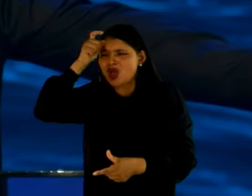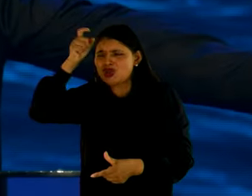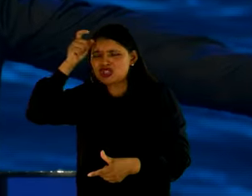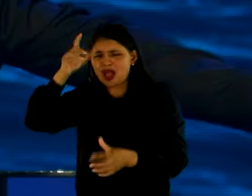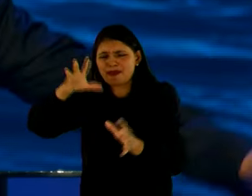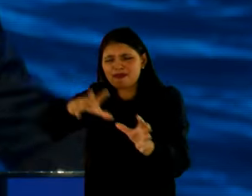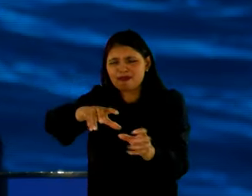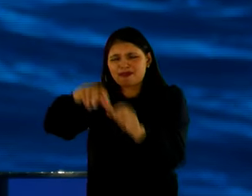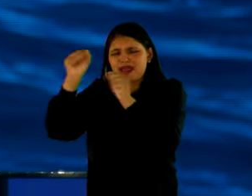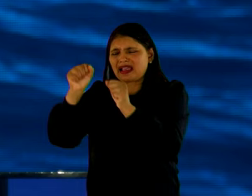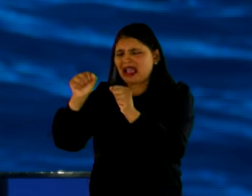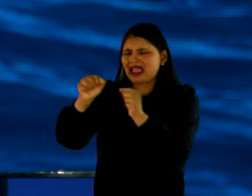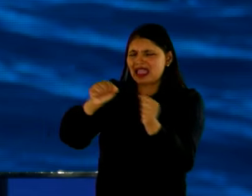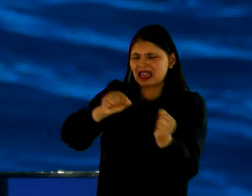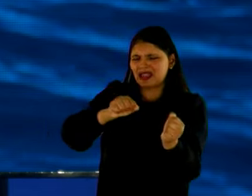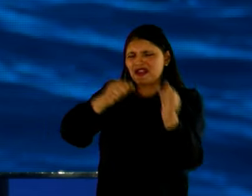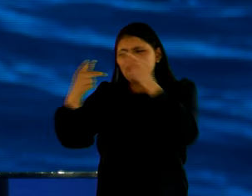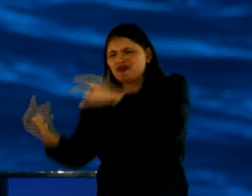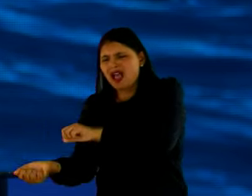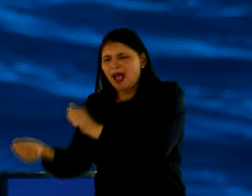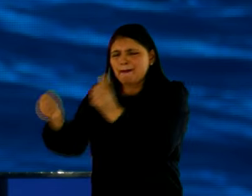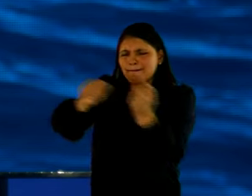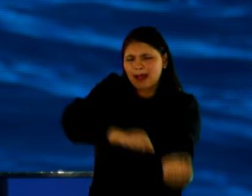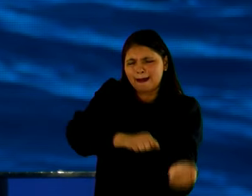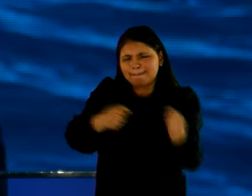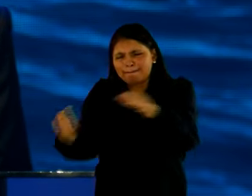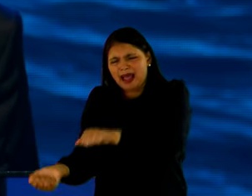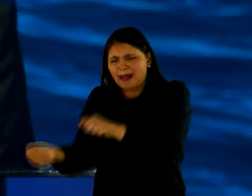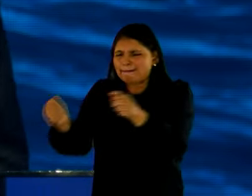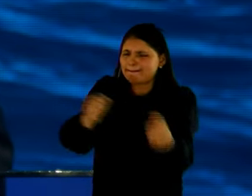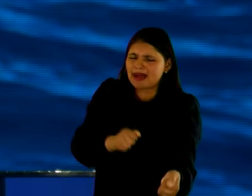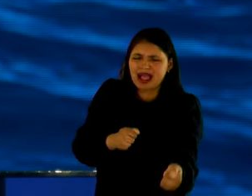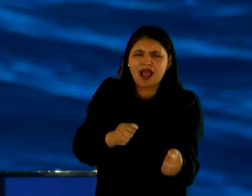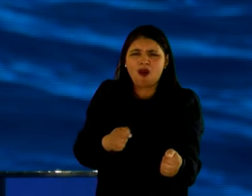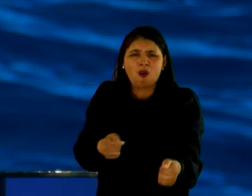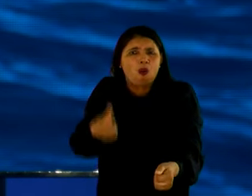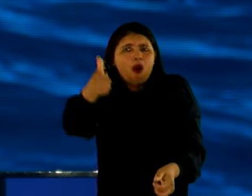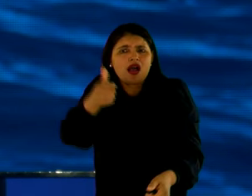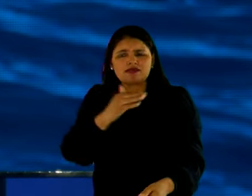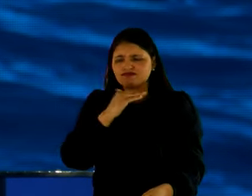tentando queimá-lo, joga ele na água tentando afogá-lo.